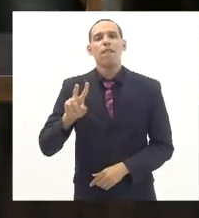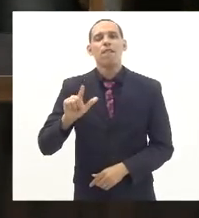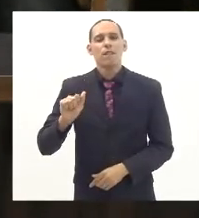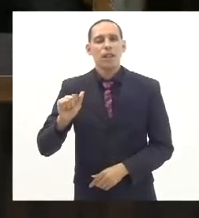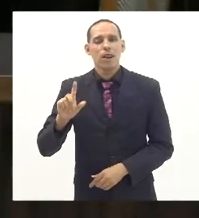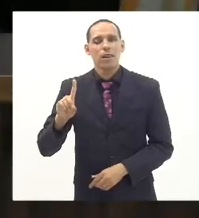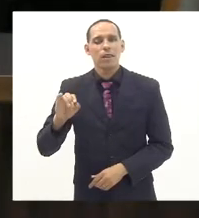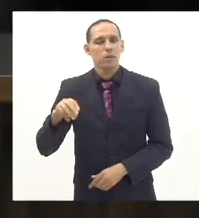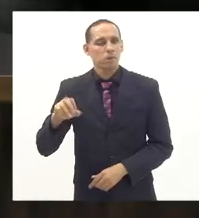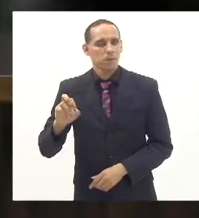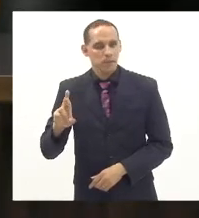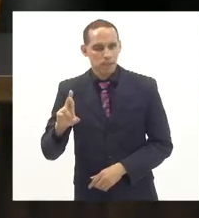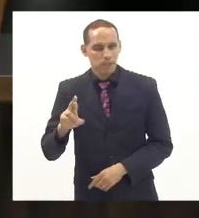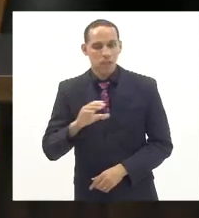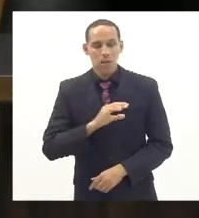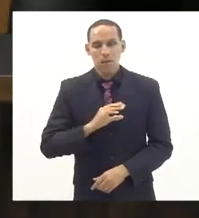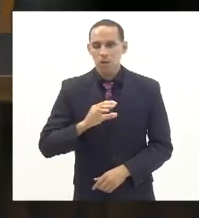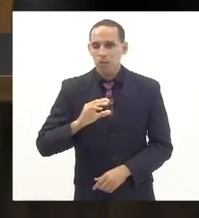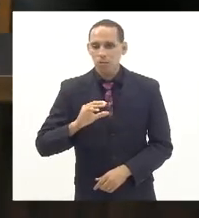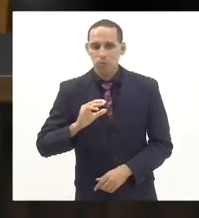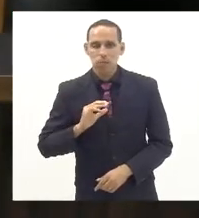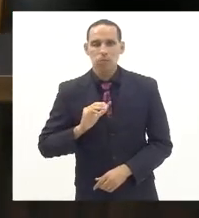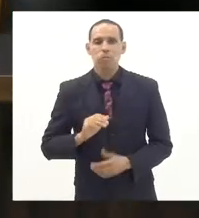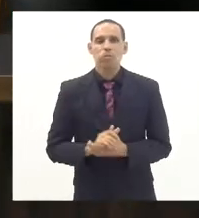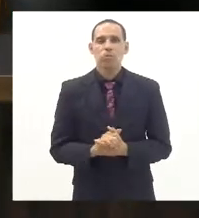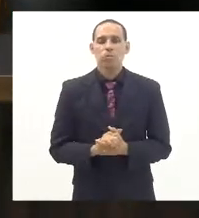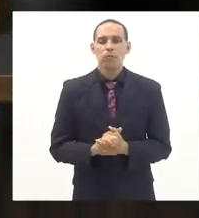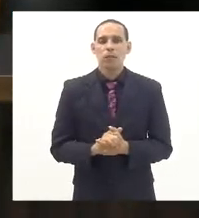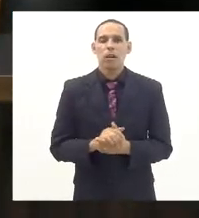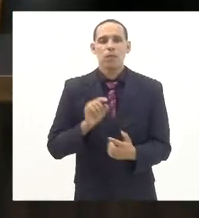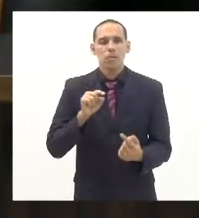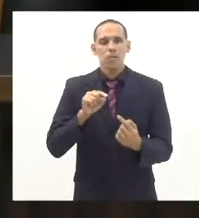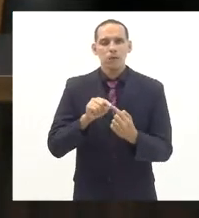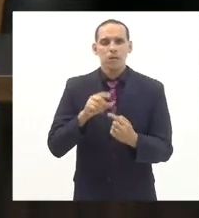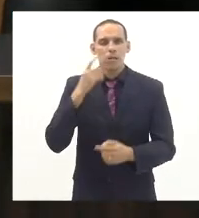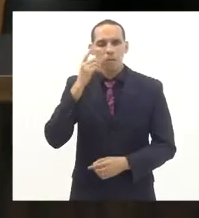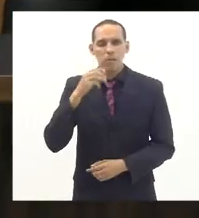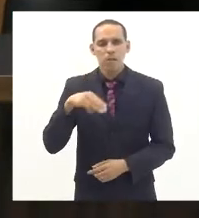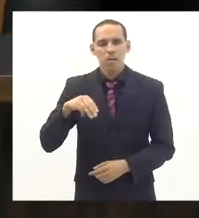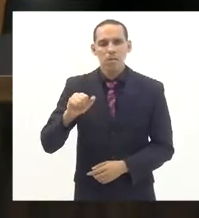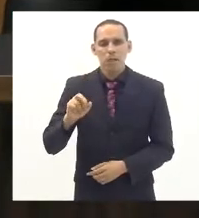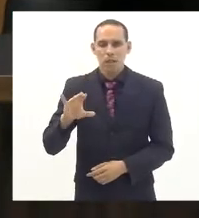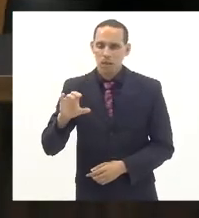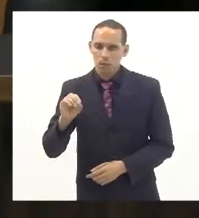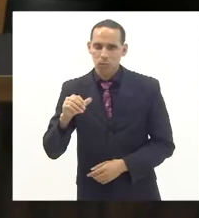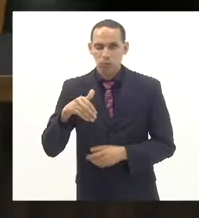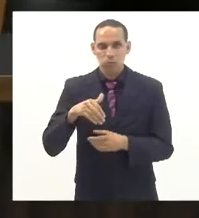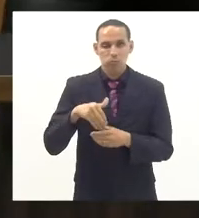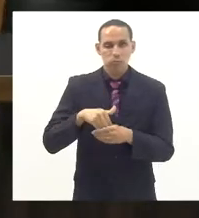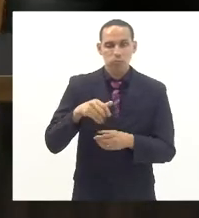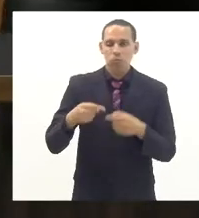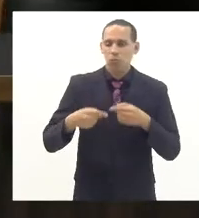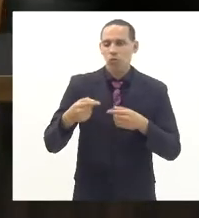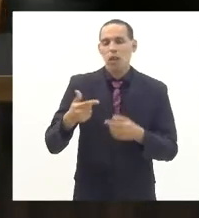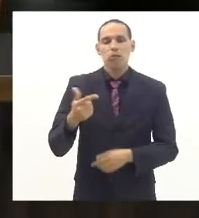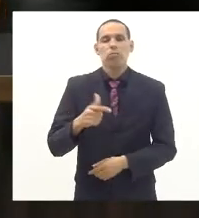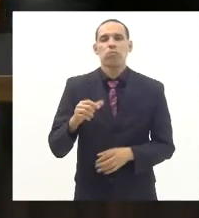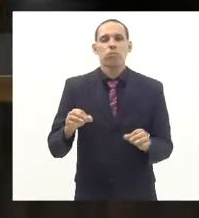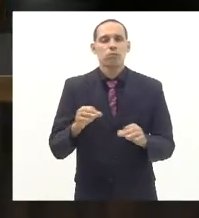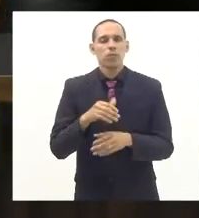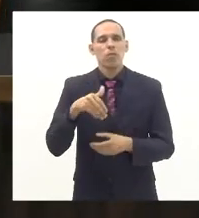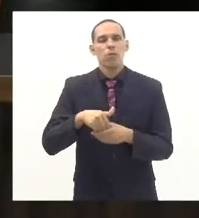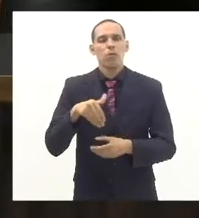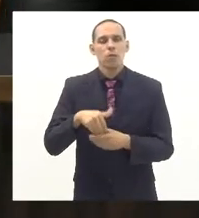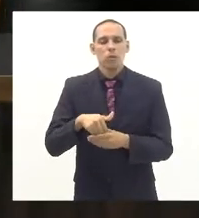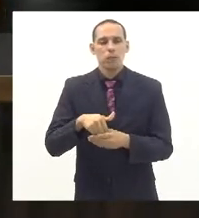para estar comissão de normas internas e proposições externas favorável e tá do massa canela em discussão não havendo Quem Queira discutir encerrada a discussão